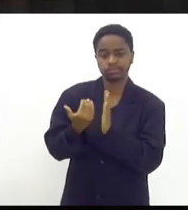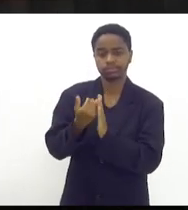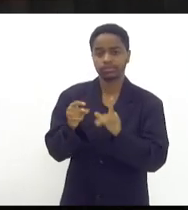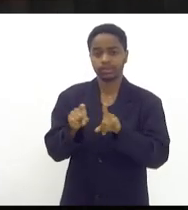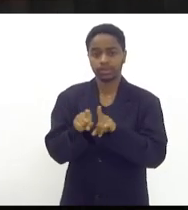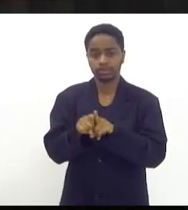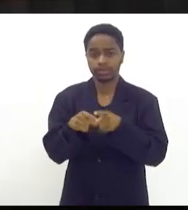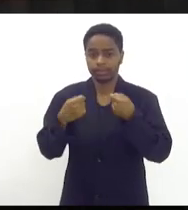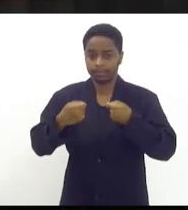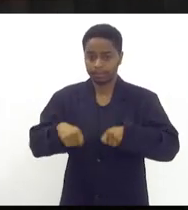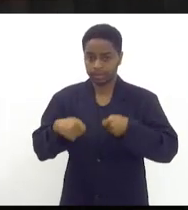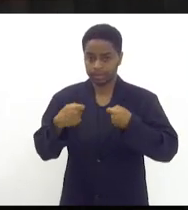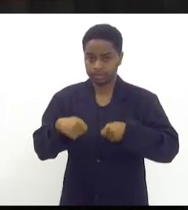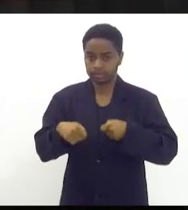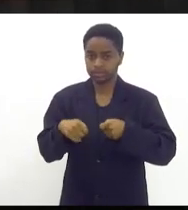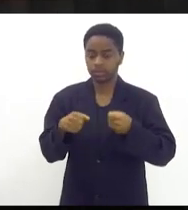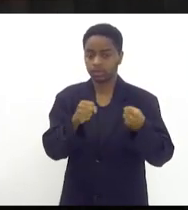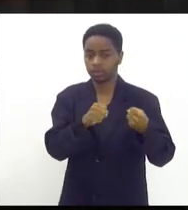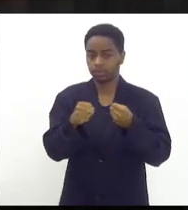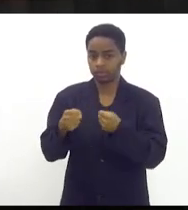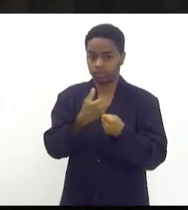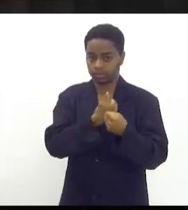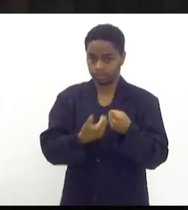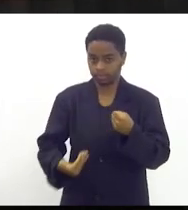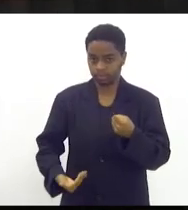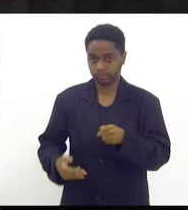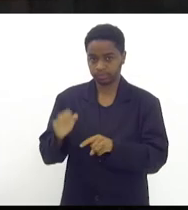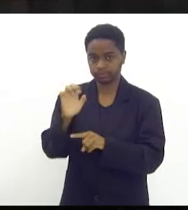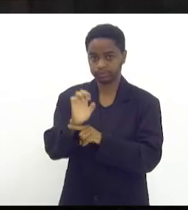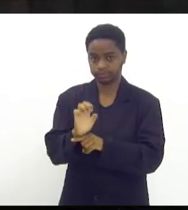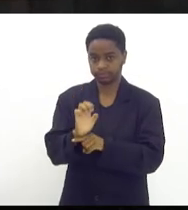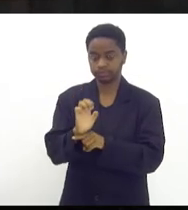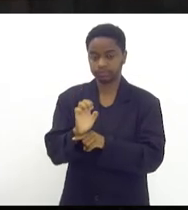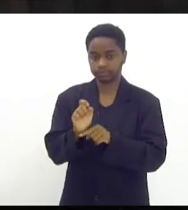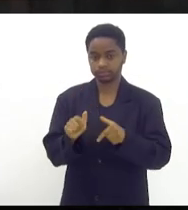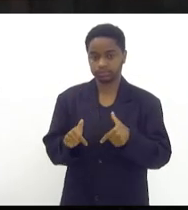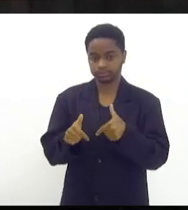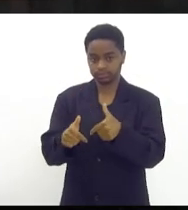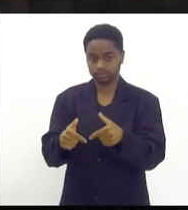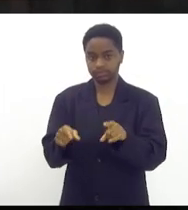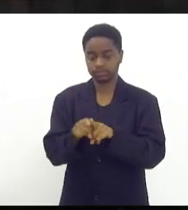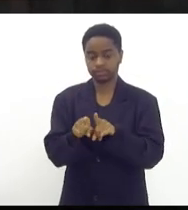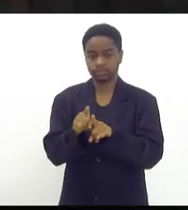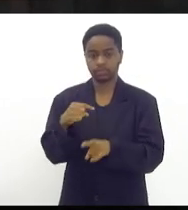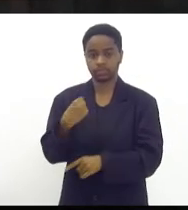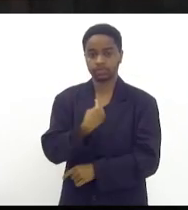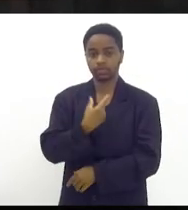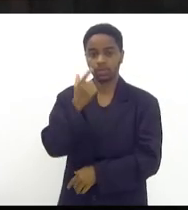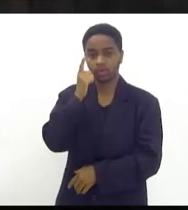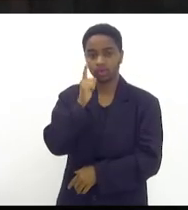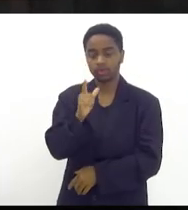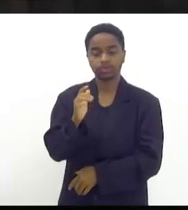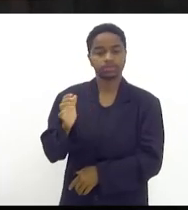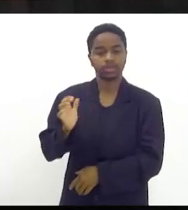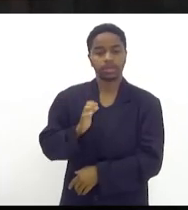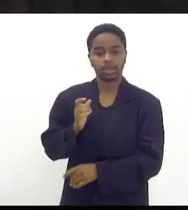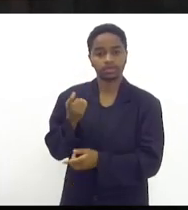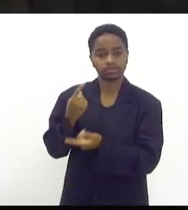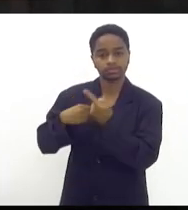precisa muito do poder público estadual para que nós possamos ser uma cidade que cresça